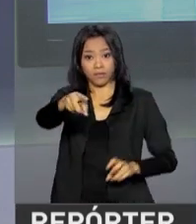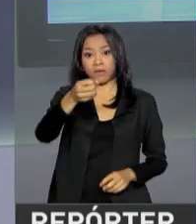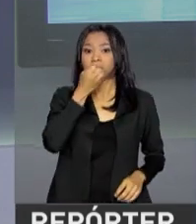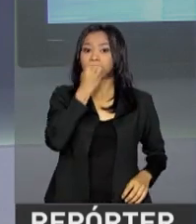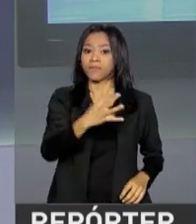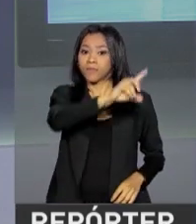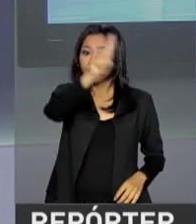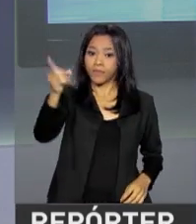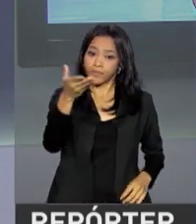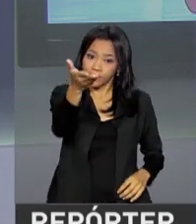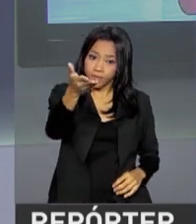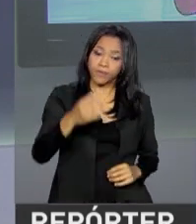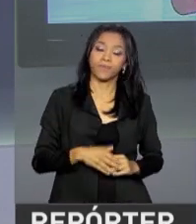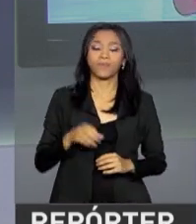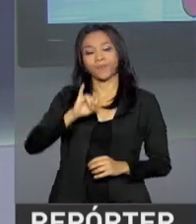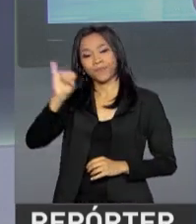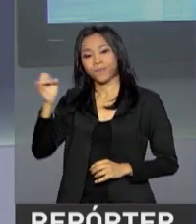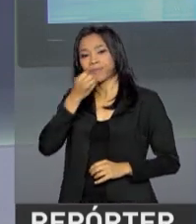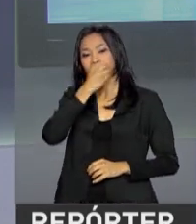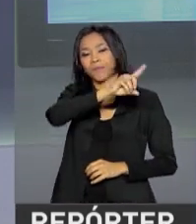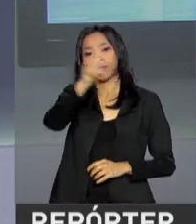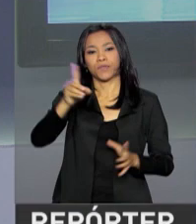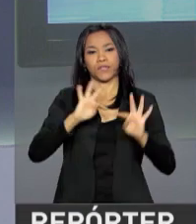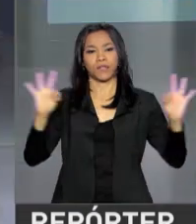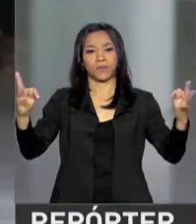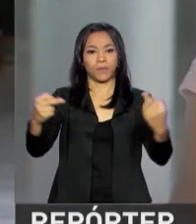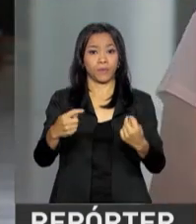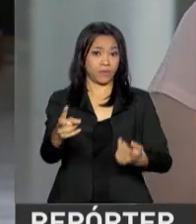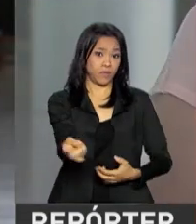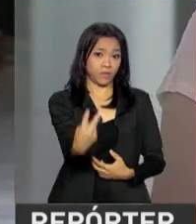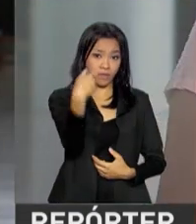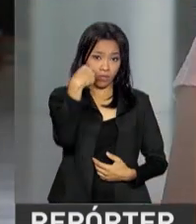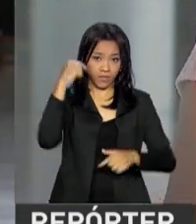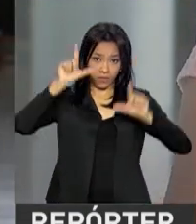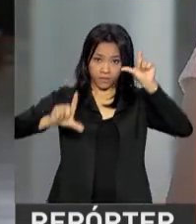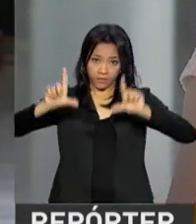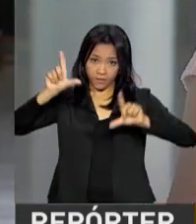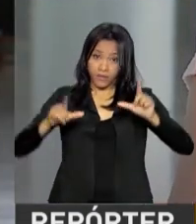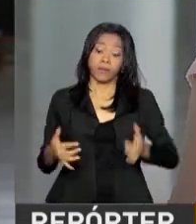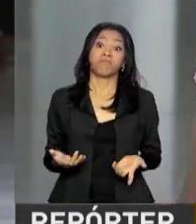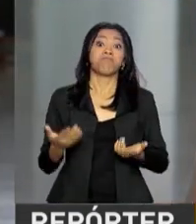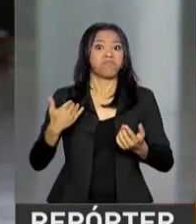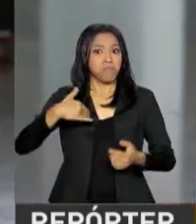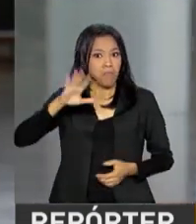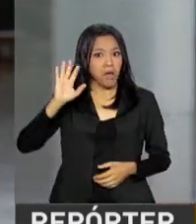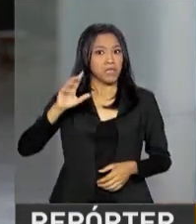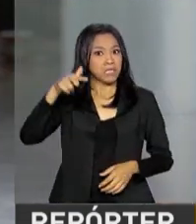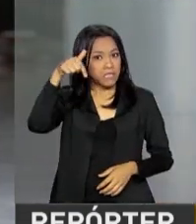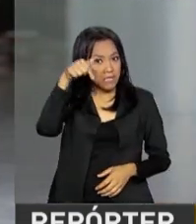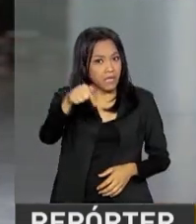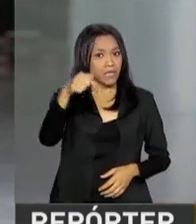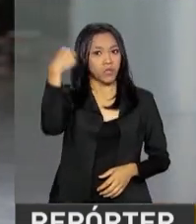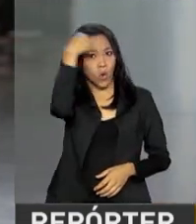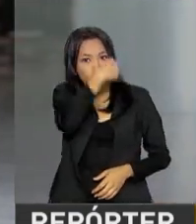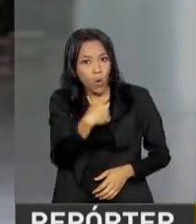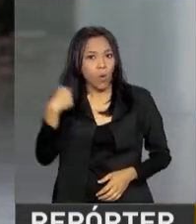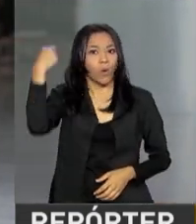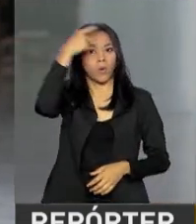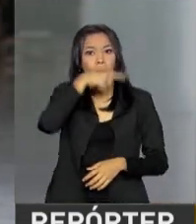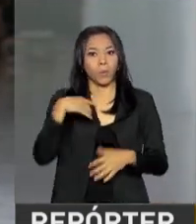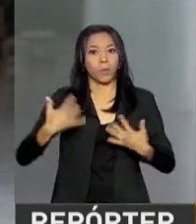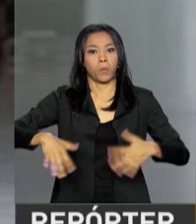dia pra você falar roberto bom dia bom dia a todos que nos acompanham na tv nbr foram mais de sete horas de sessão a oposição